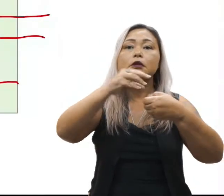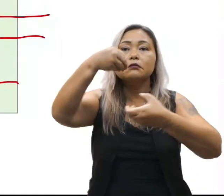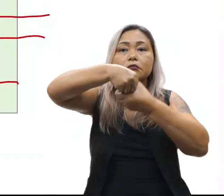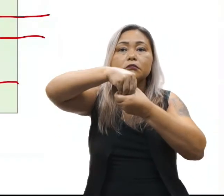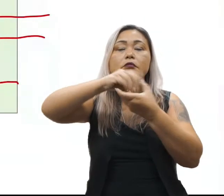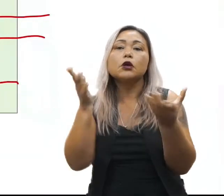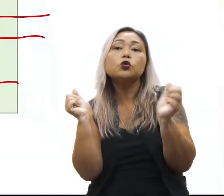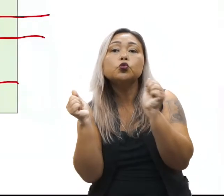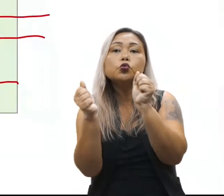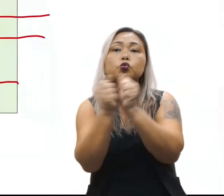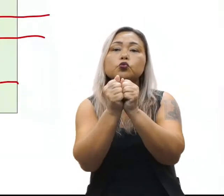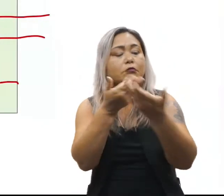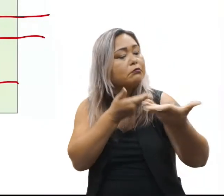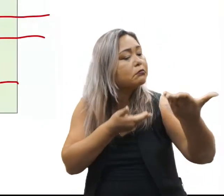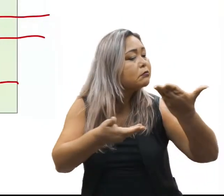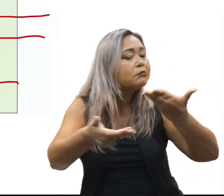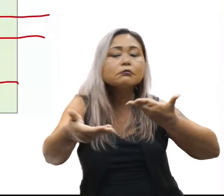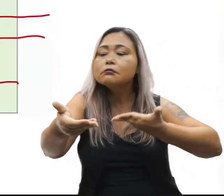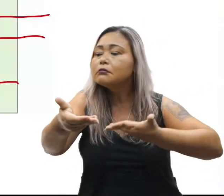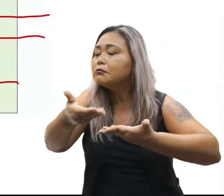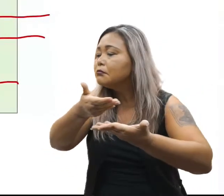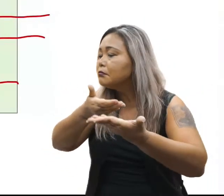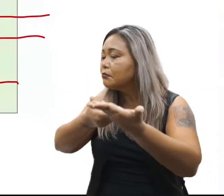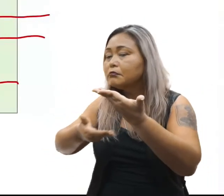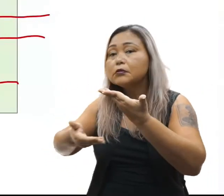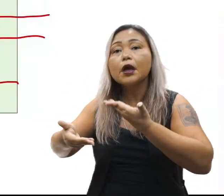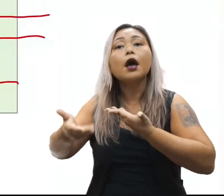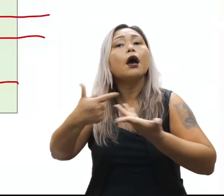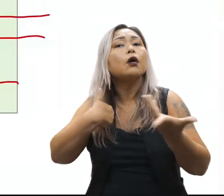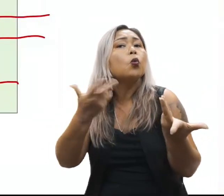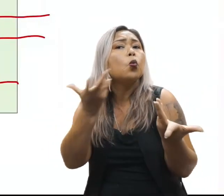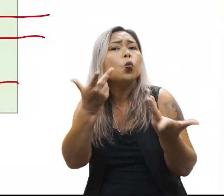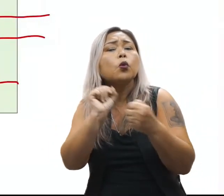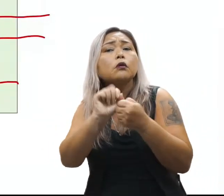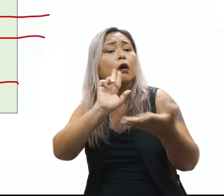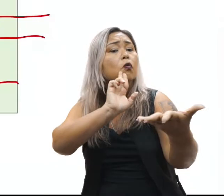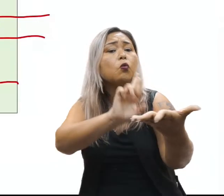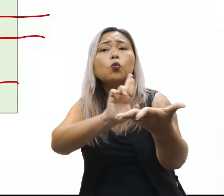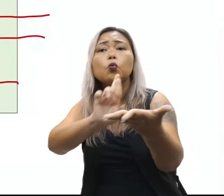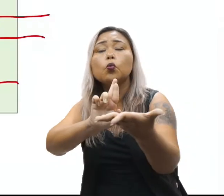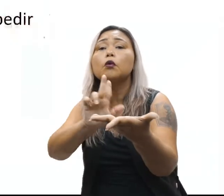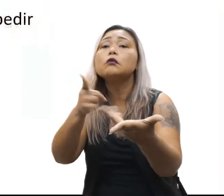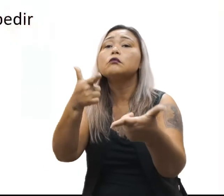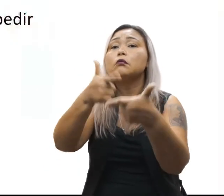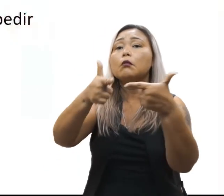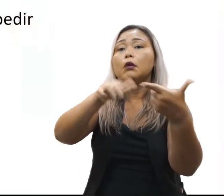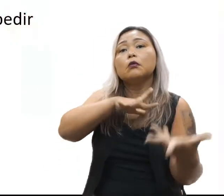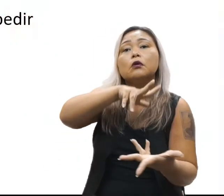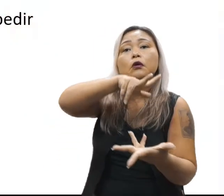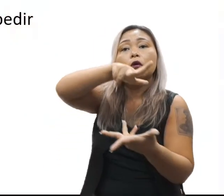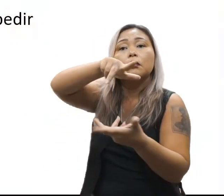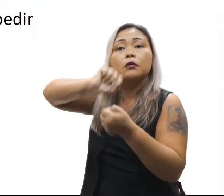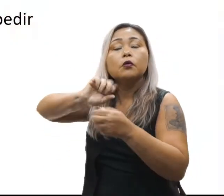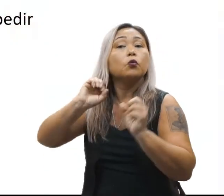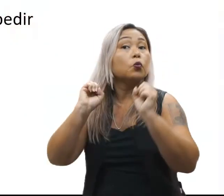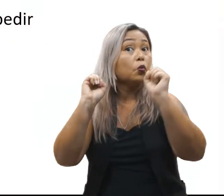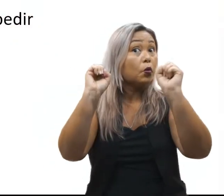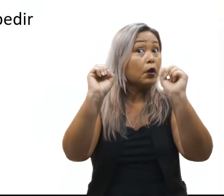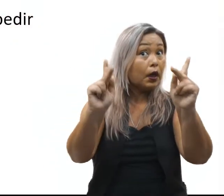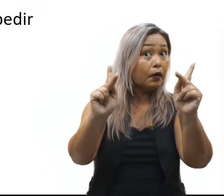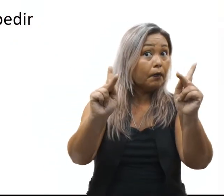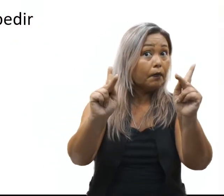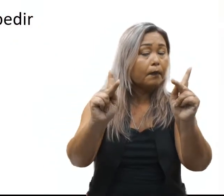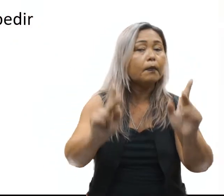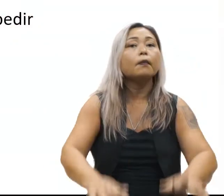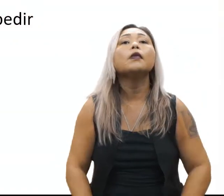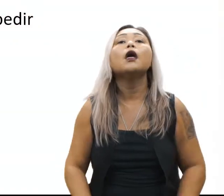junto, conversando, dialogando e buscando as soluções para os problemas do mundo, ok? Bom, hoje